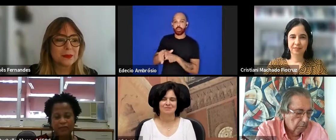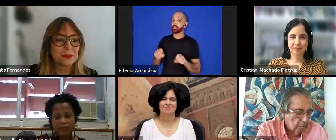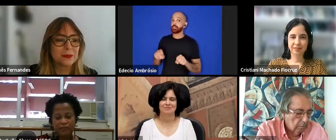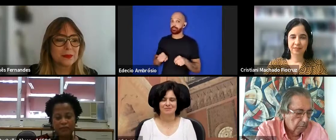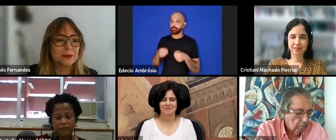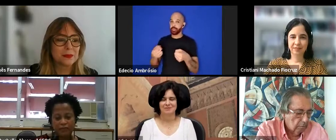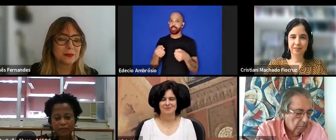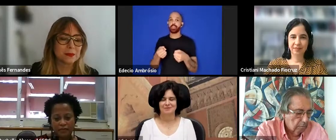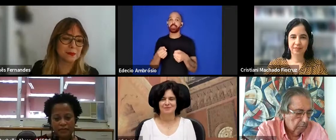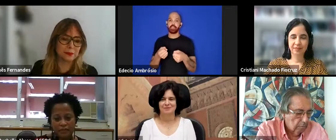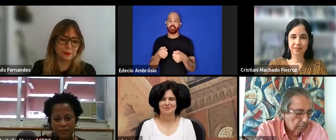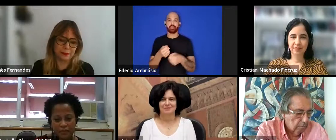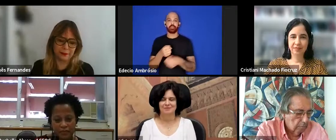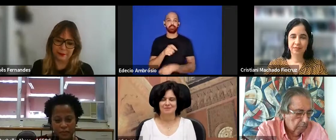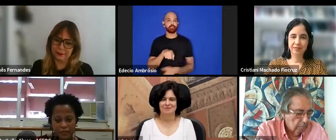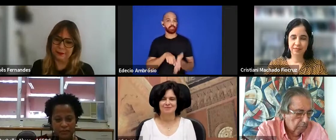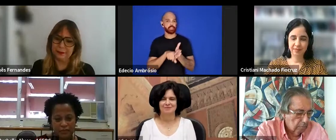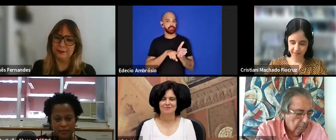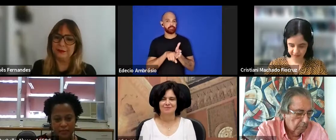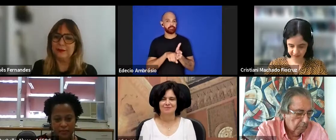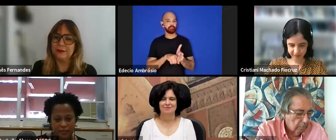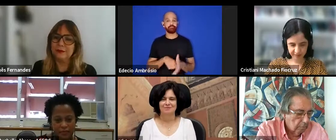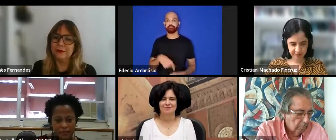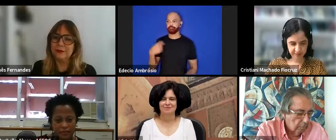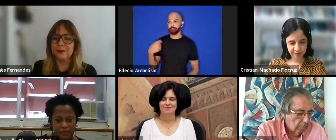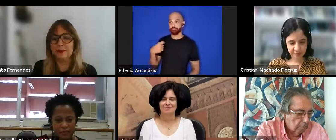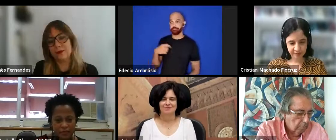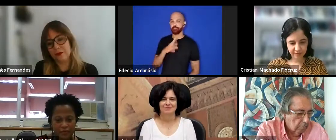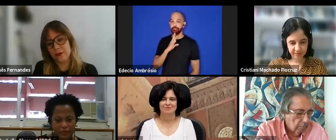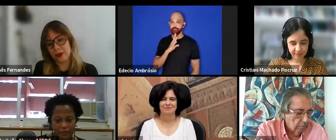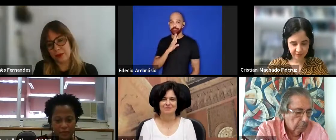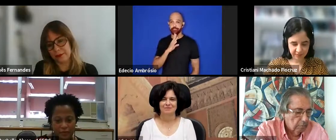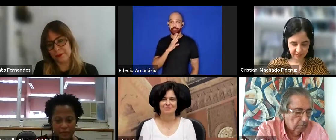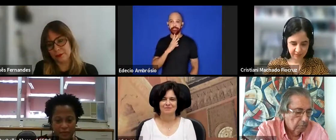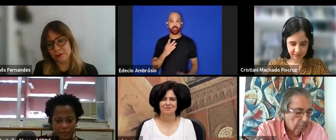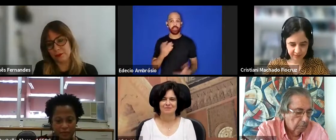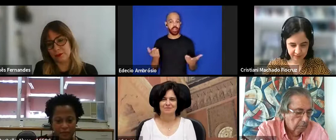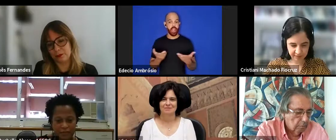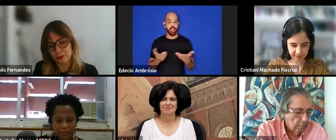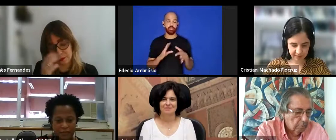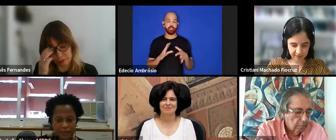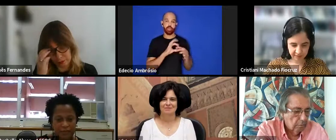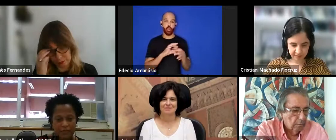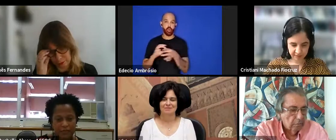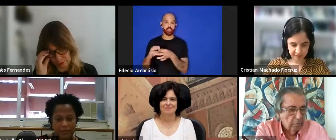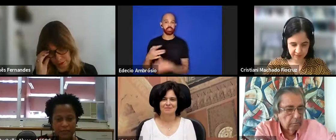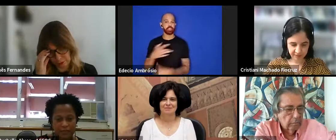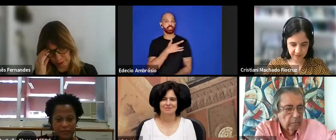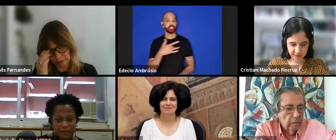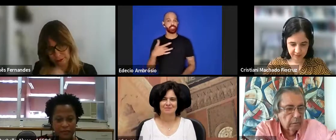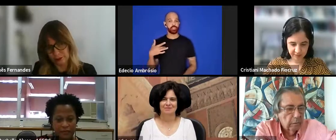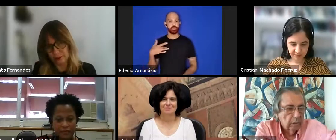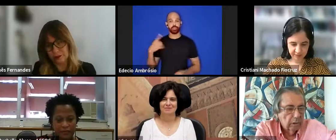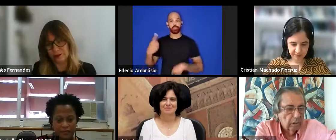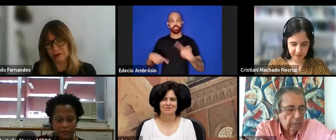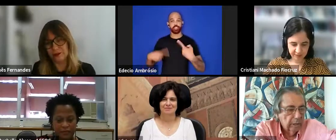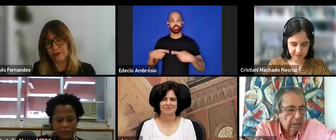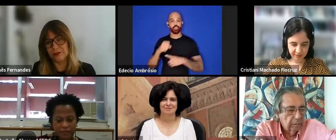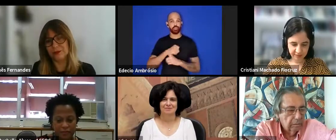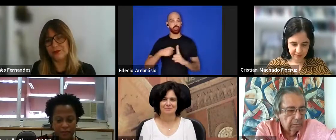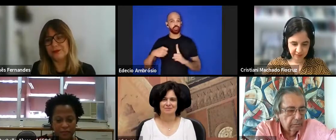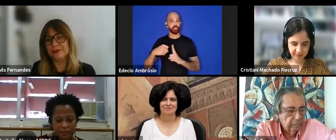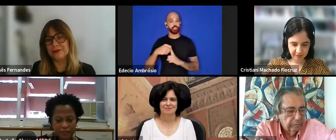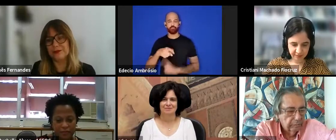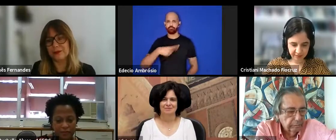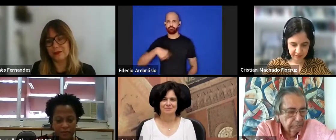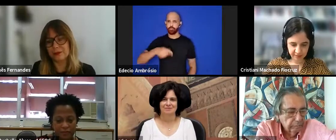pesquisa. Gostaria de lembrar também que, em meio ao atual contexto sanitário, político e social, nós temos o dever,